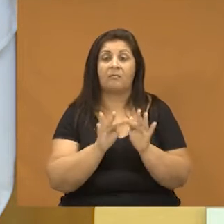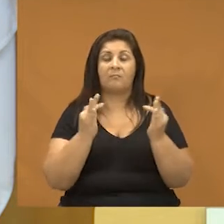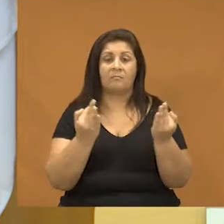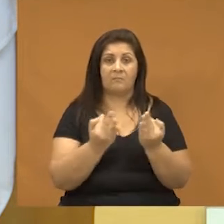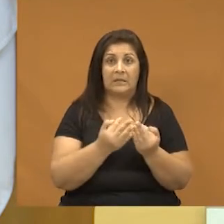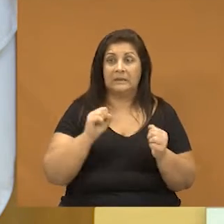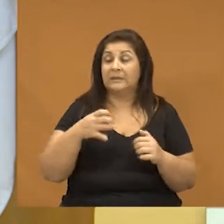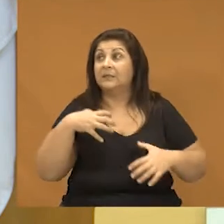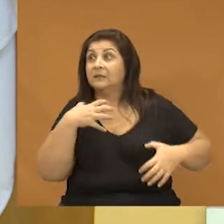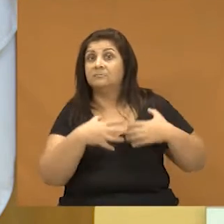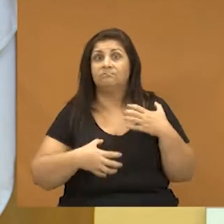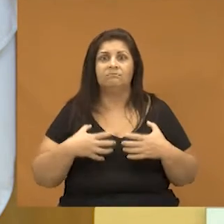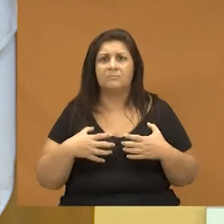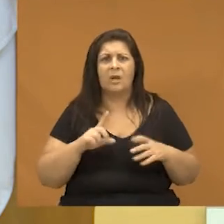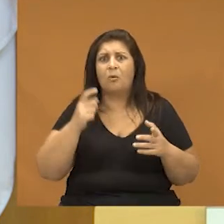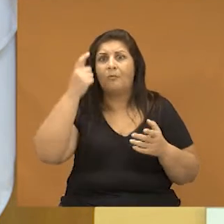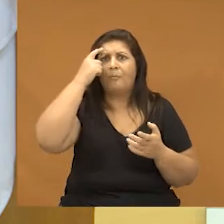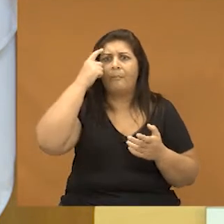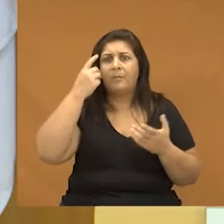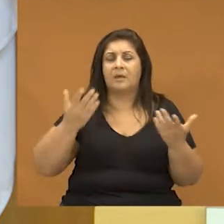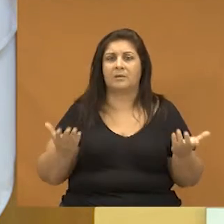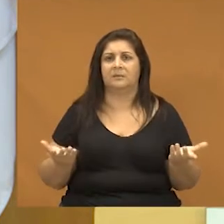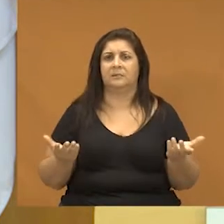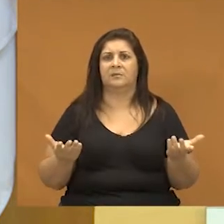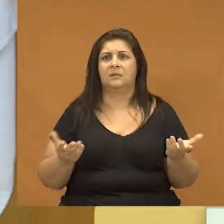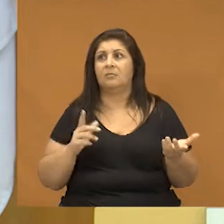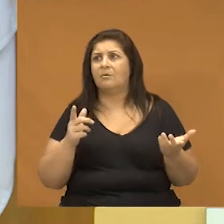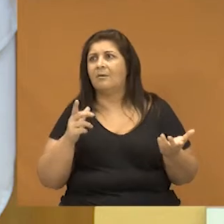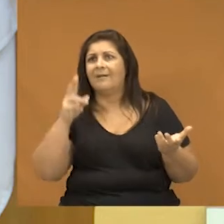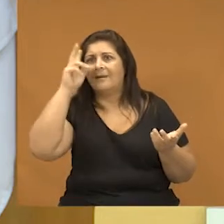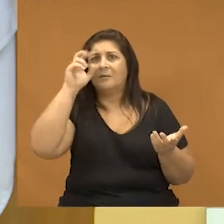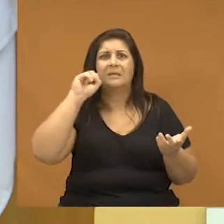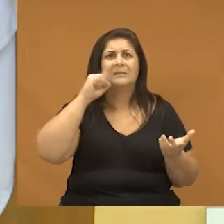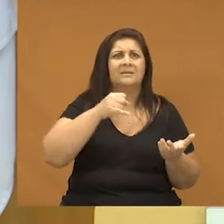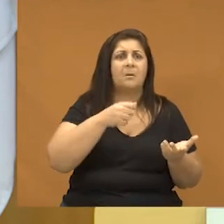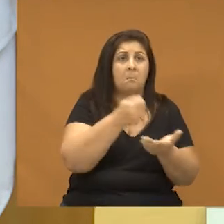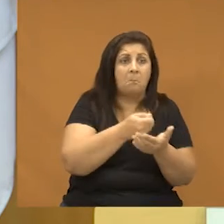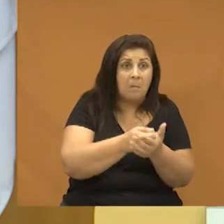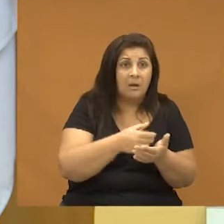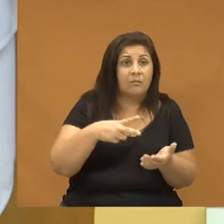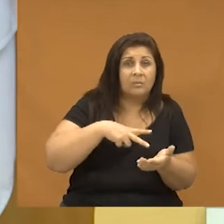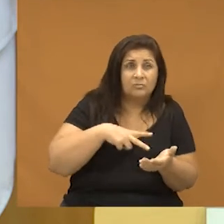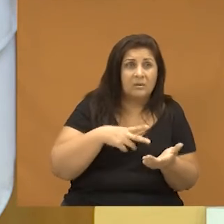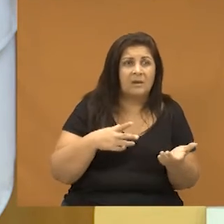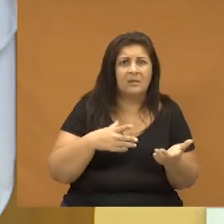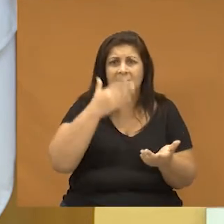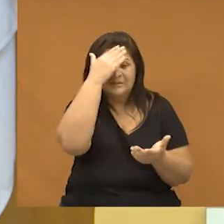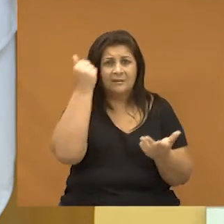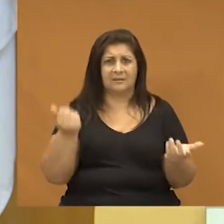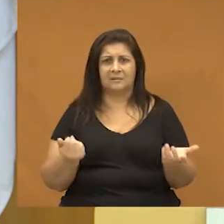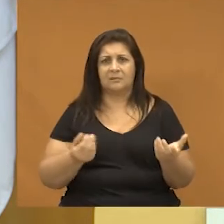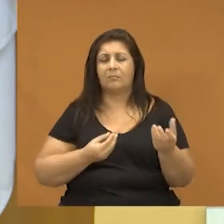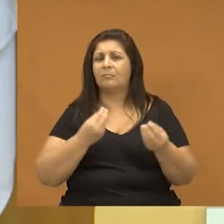desespero, a pessoa nem pensa, né, às vezes nem consegue lembrar se o convênio dela está em dia ou não. Como que nós vamos